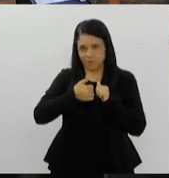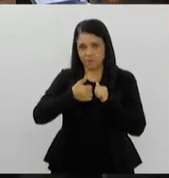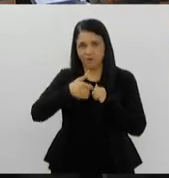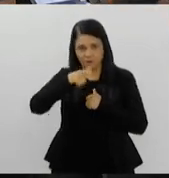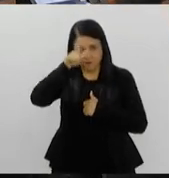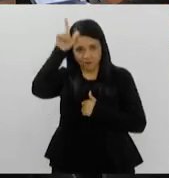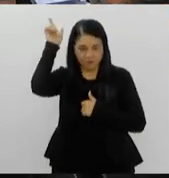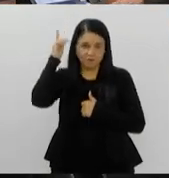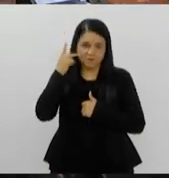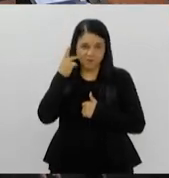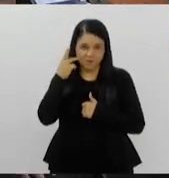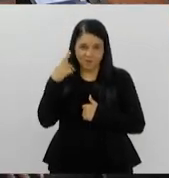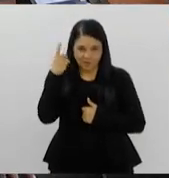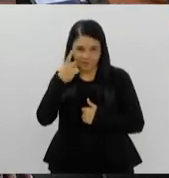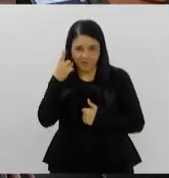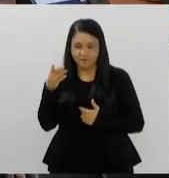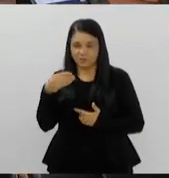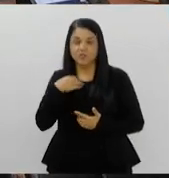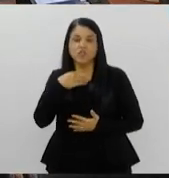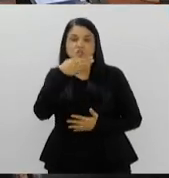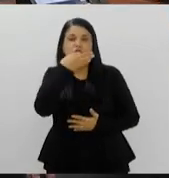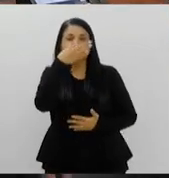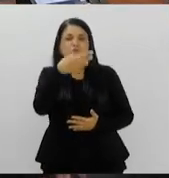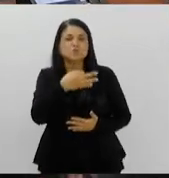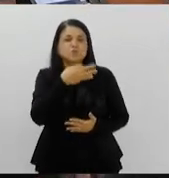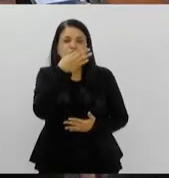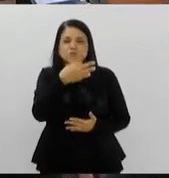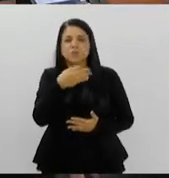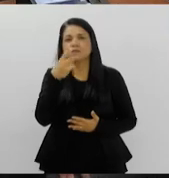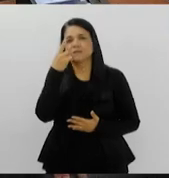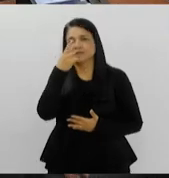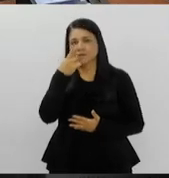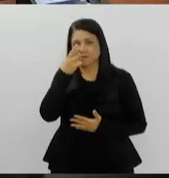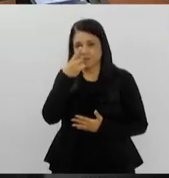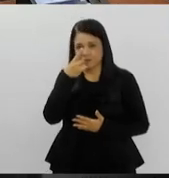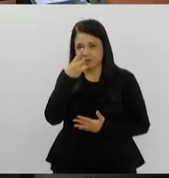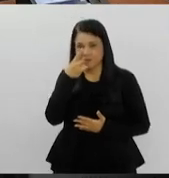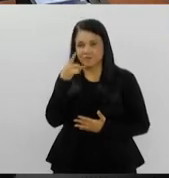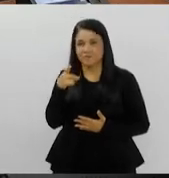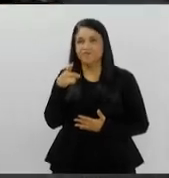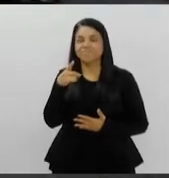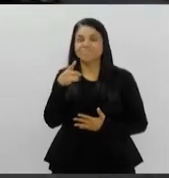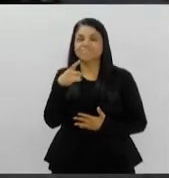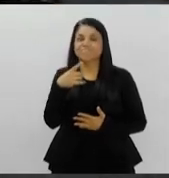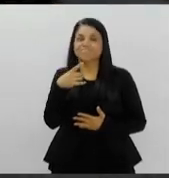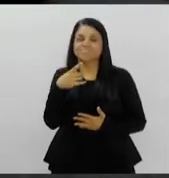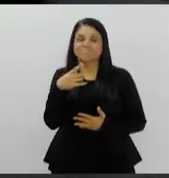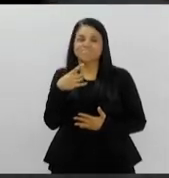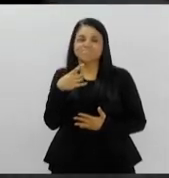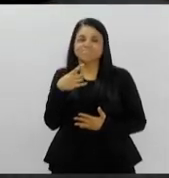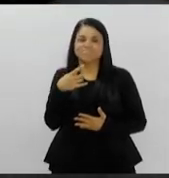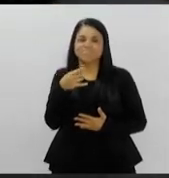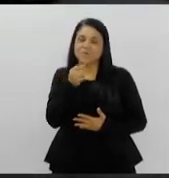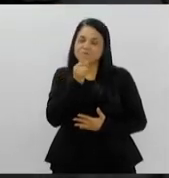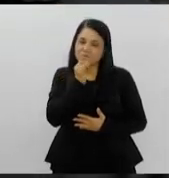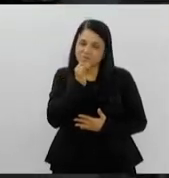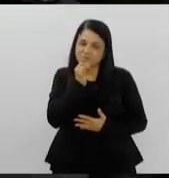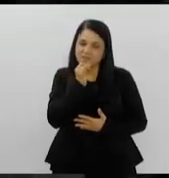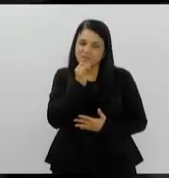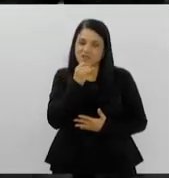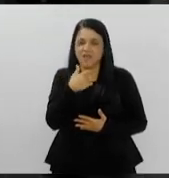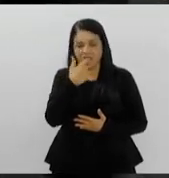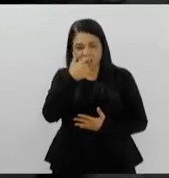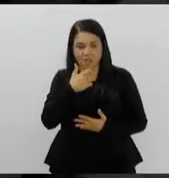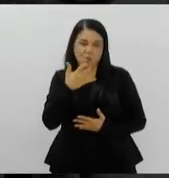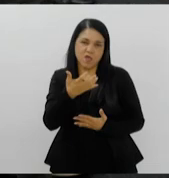Pode, Luiz, por favor. É só para sugerir ao deputado que, infelizmente, mesmo que eu quisesse,